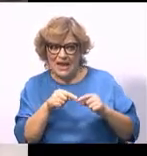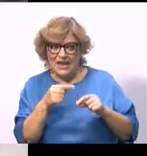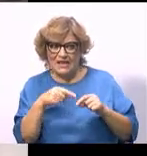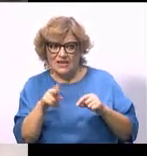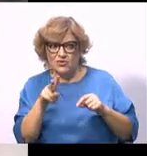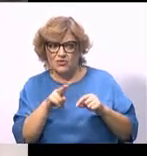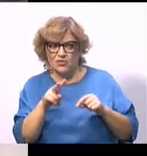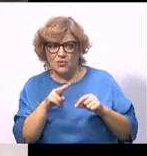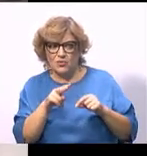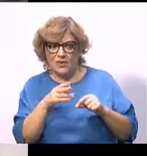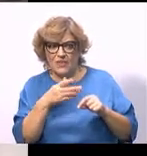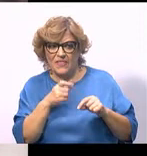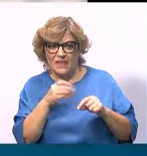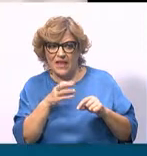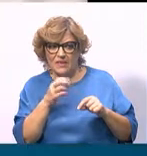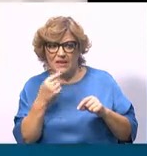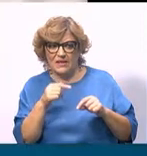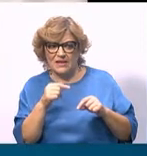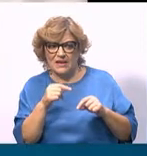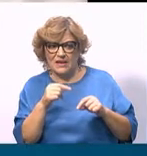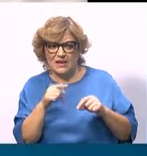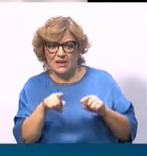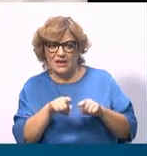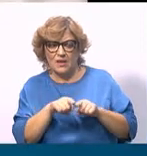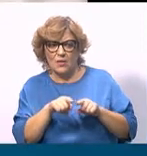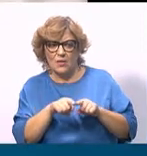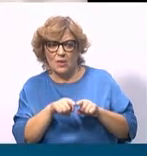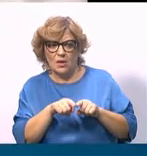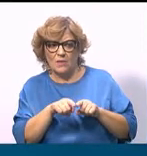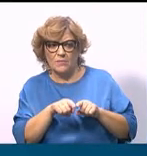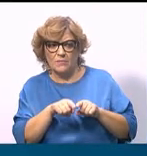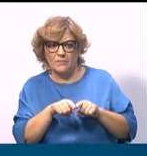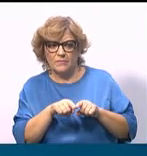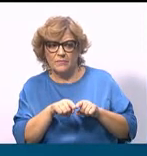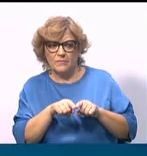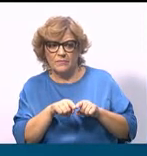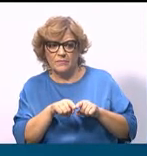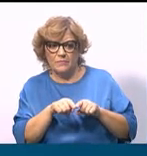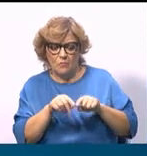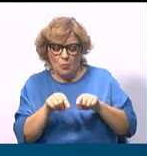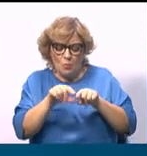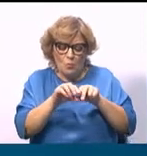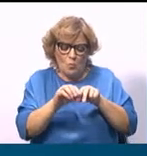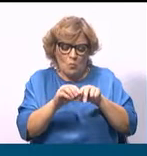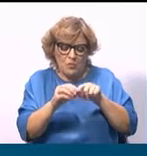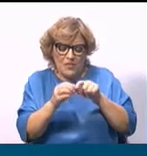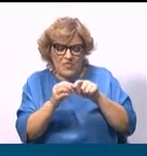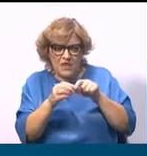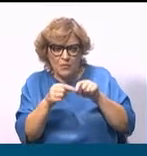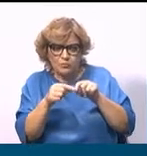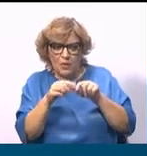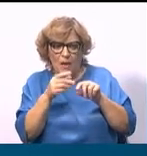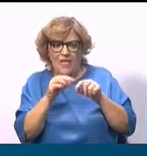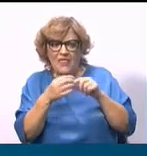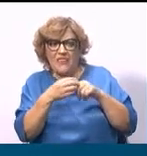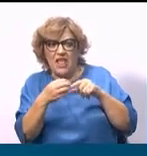o segundo dedo, na imagem anterior tínhamos o segundo dedo, portanto, sobreposto, exatamente, obrigado,